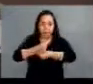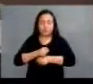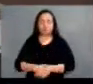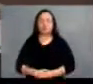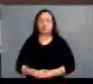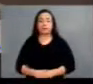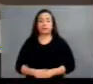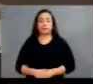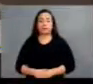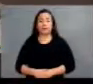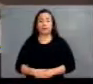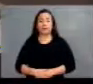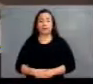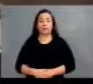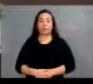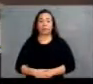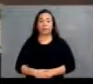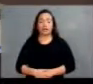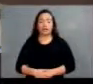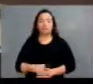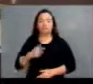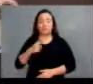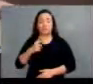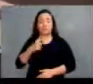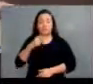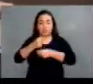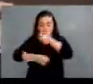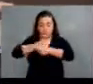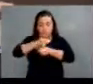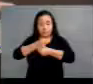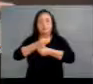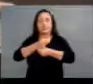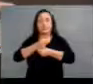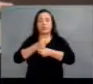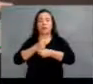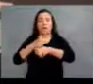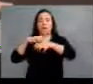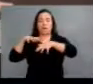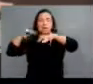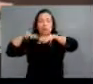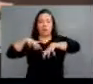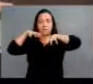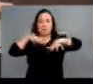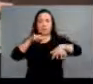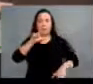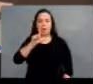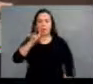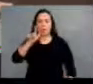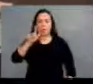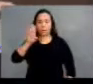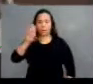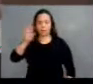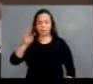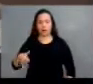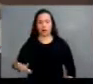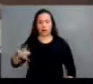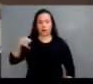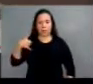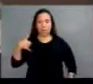ano seguinte, foi feita a primeira parada do orgulho LGBT,